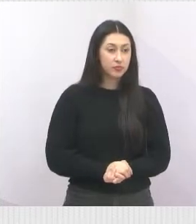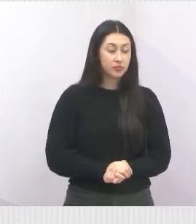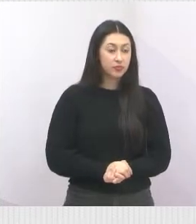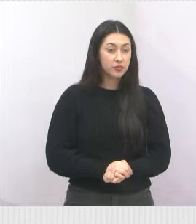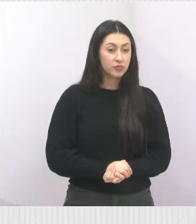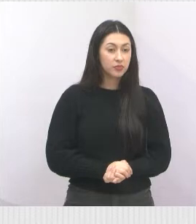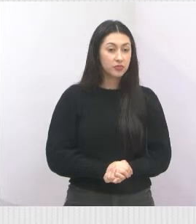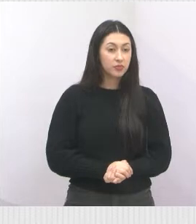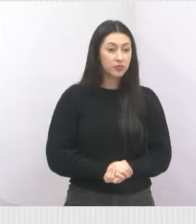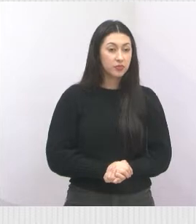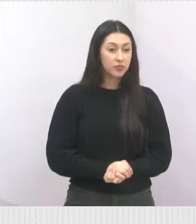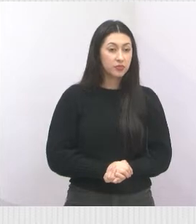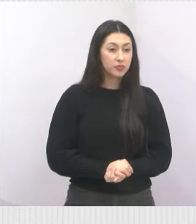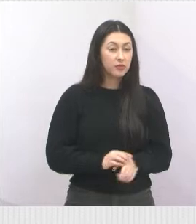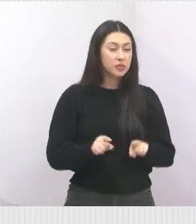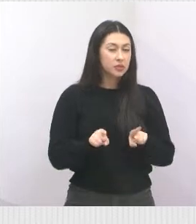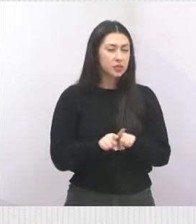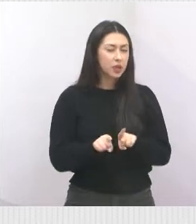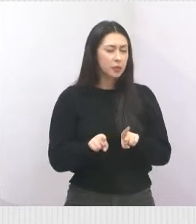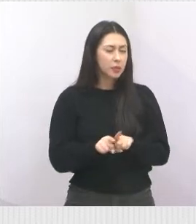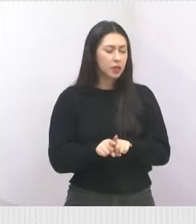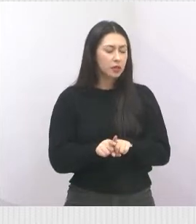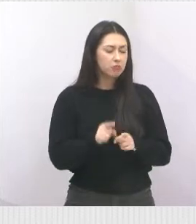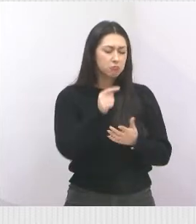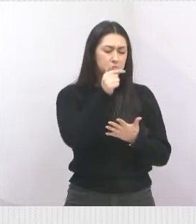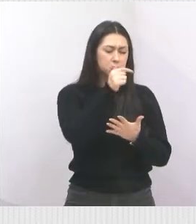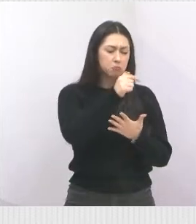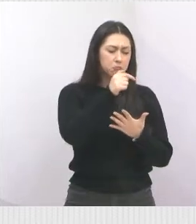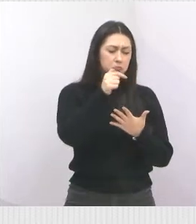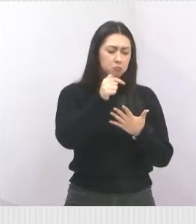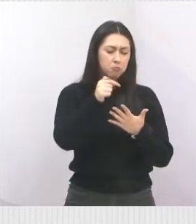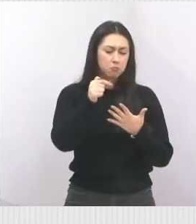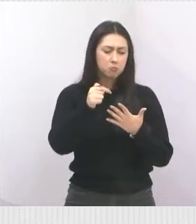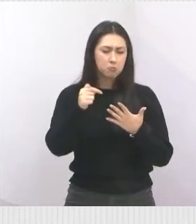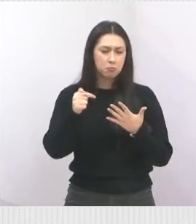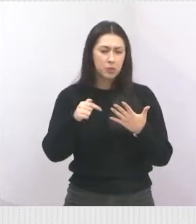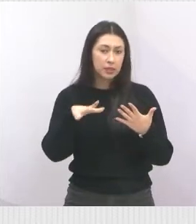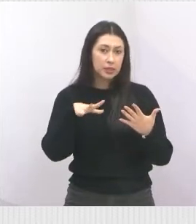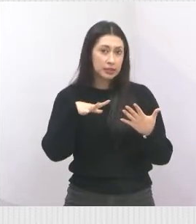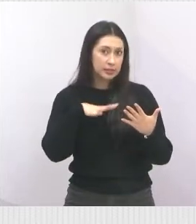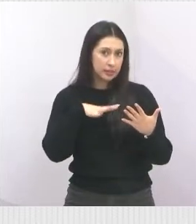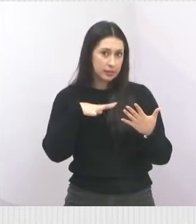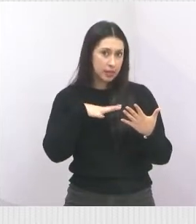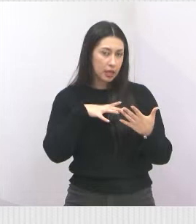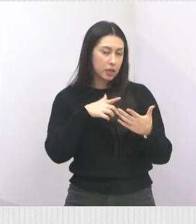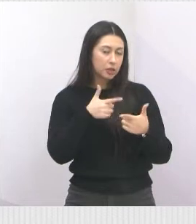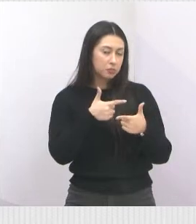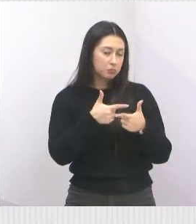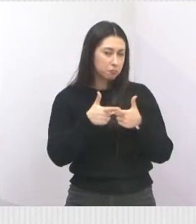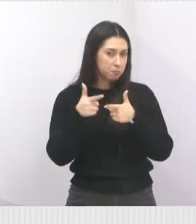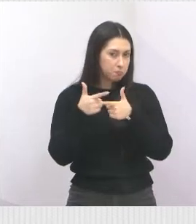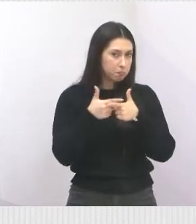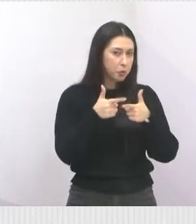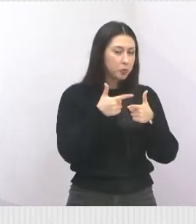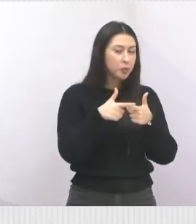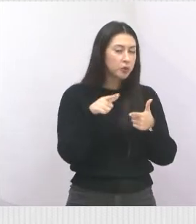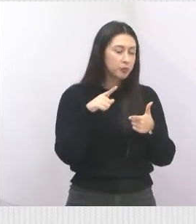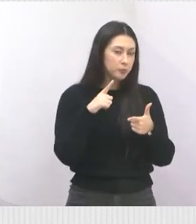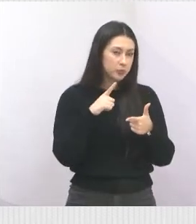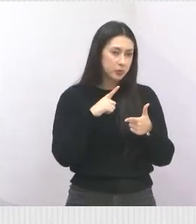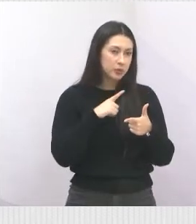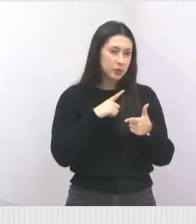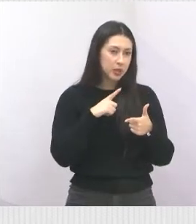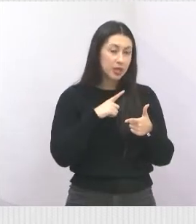tá entrando em algumas questões de gados a cidade diretamente aos problemas que nós enfrentamos